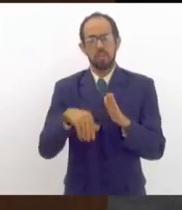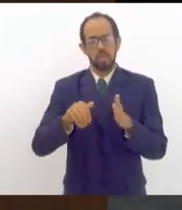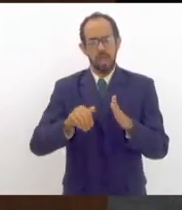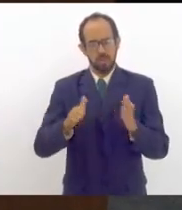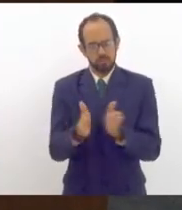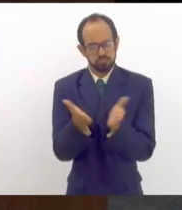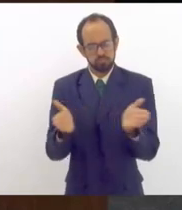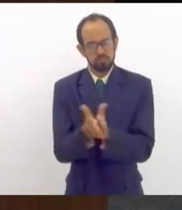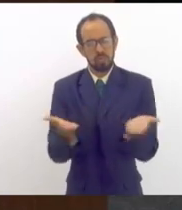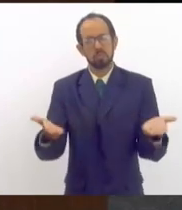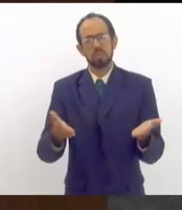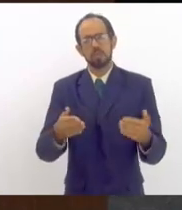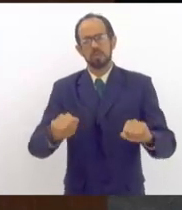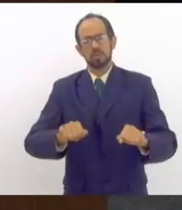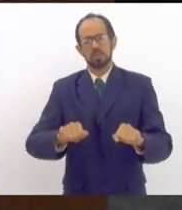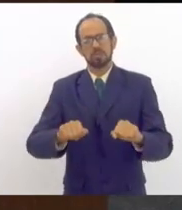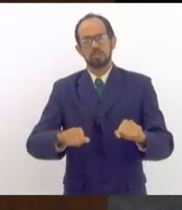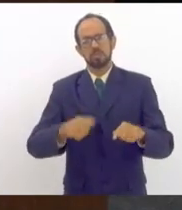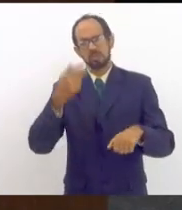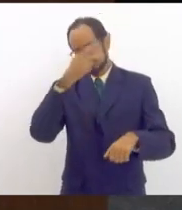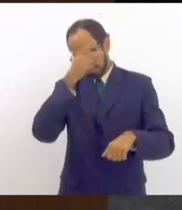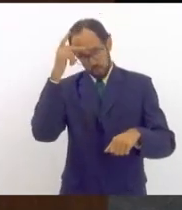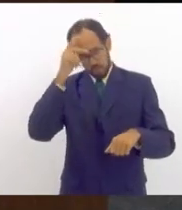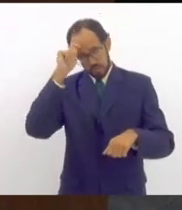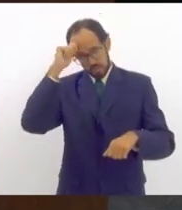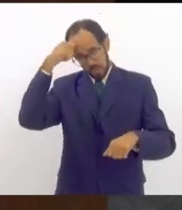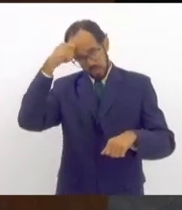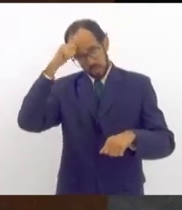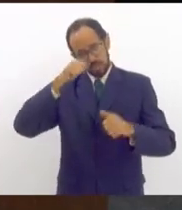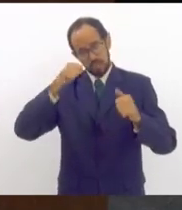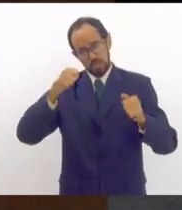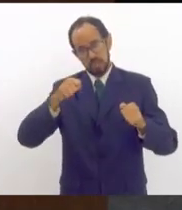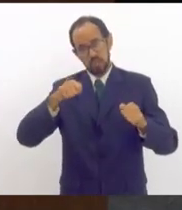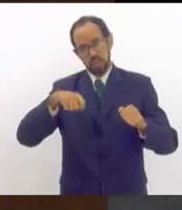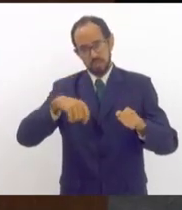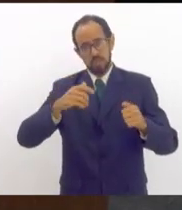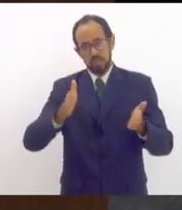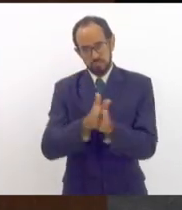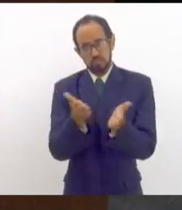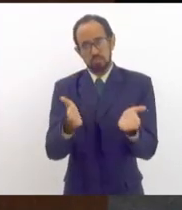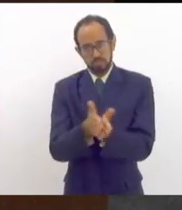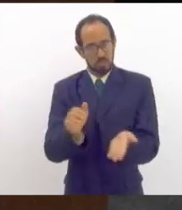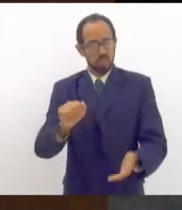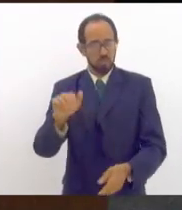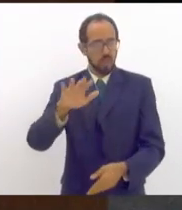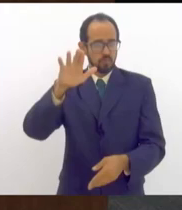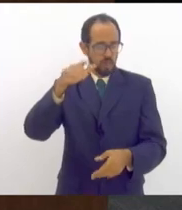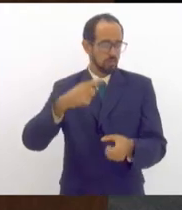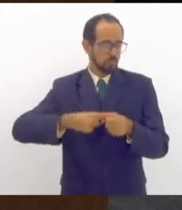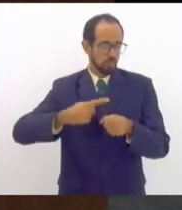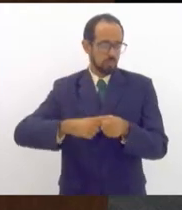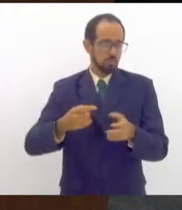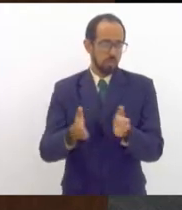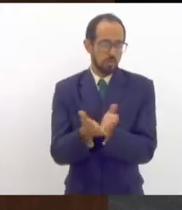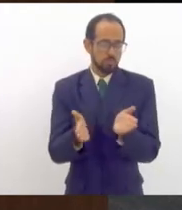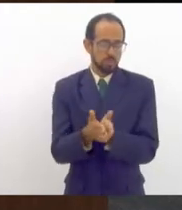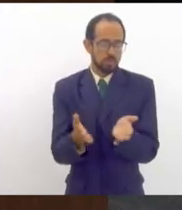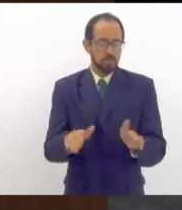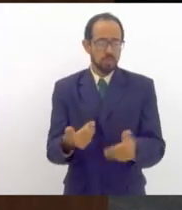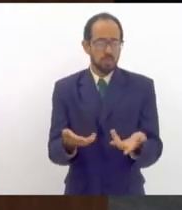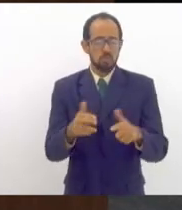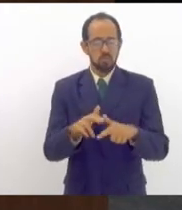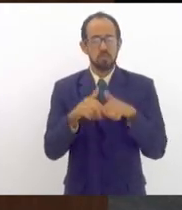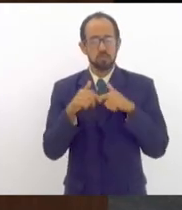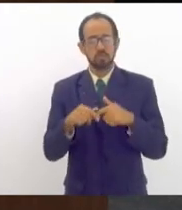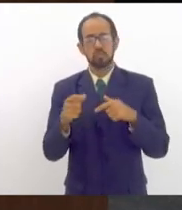pobreza das pessoas pretas da miséria da favela e da Periferia Então nesse sentido reforçar